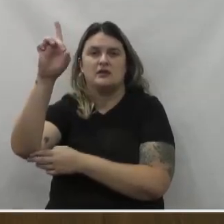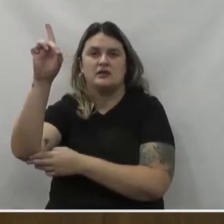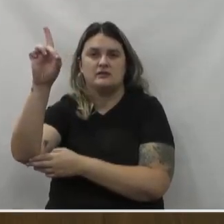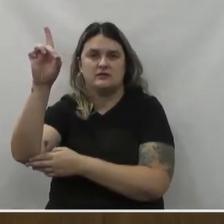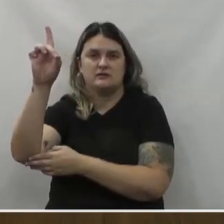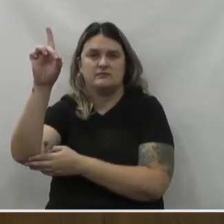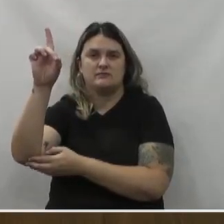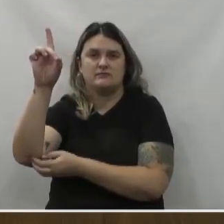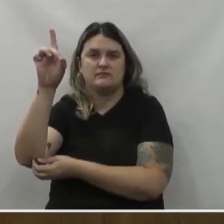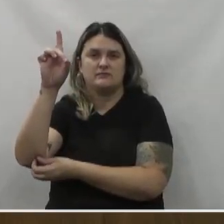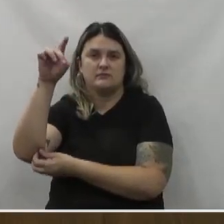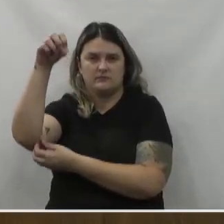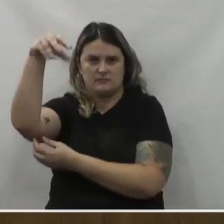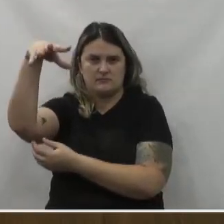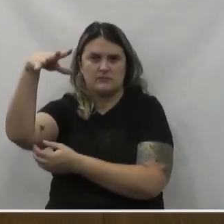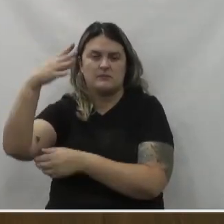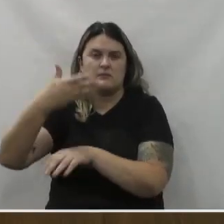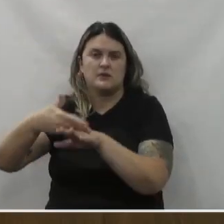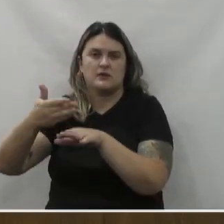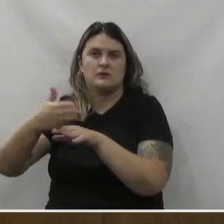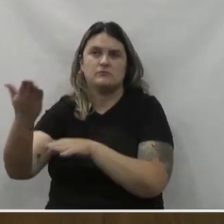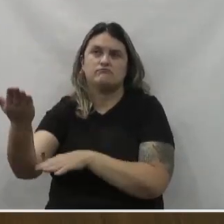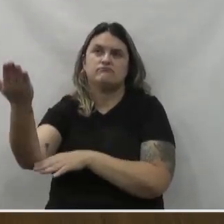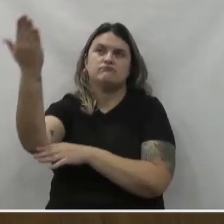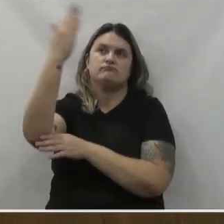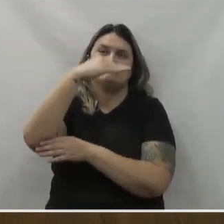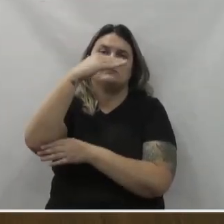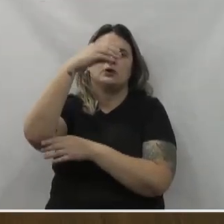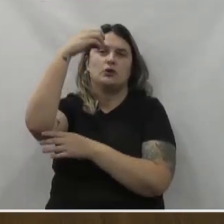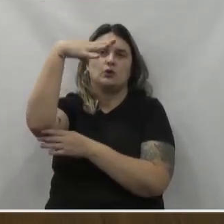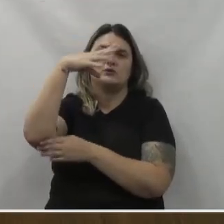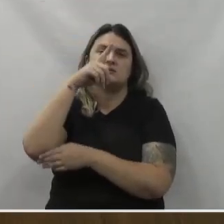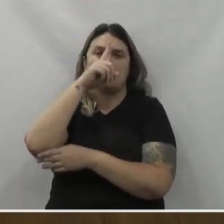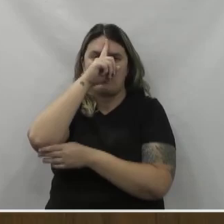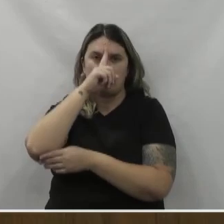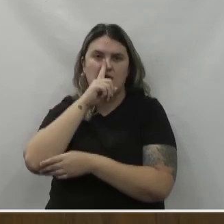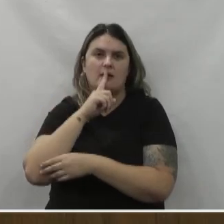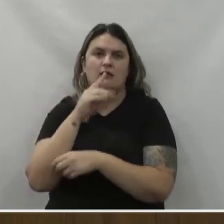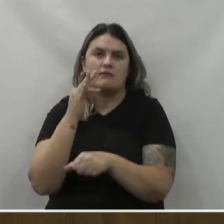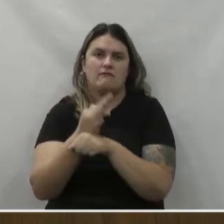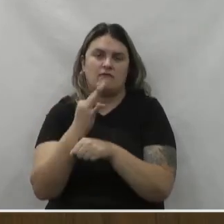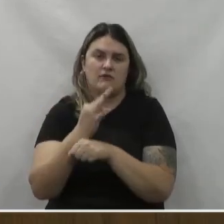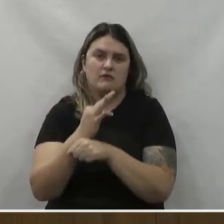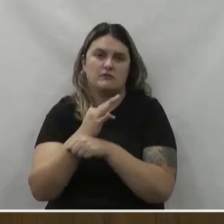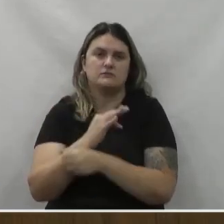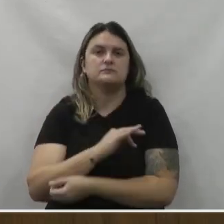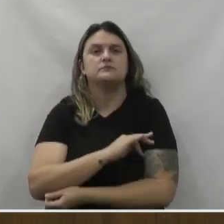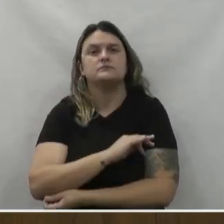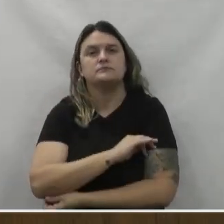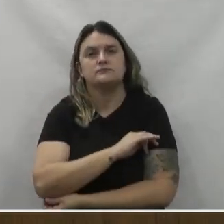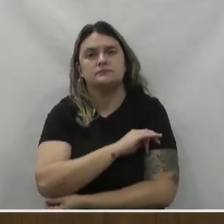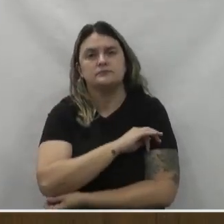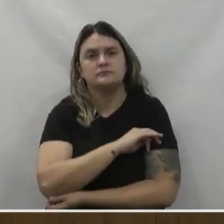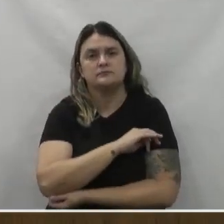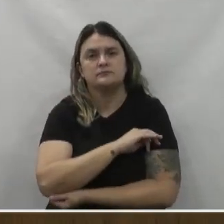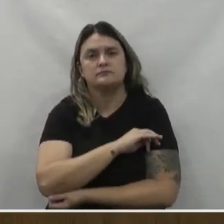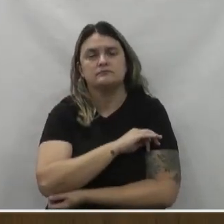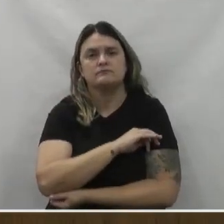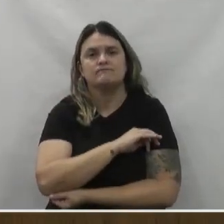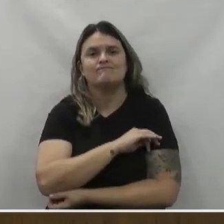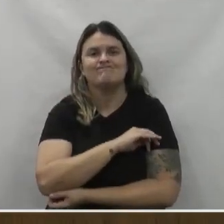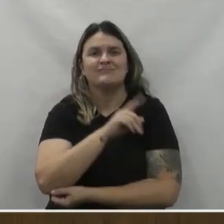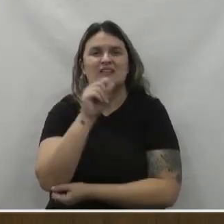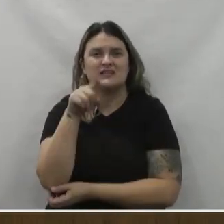haste, a iluminação branquinha, e para o lado de cá, infelizmente, aquela haste de ferro e a iluminação amarelada. Então